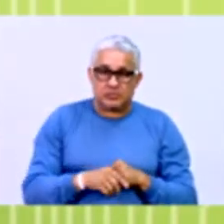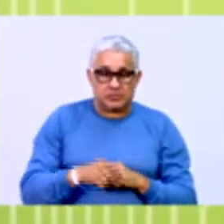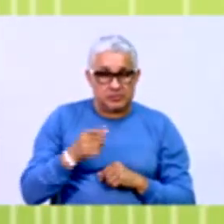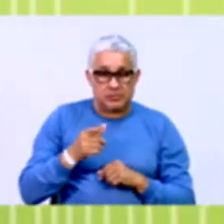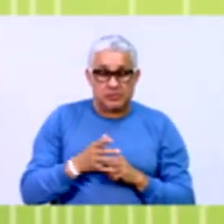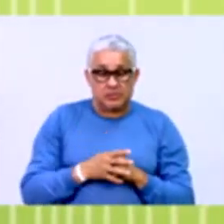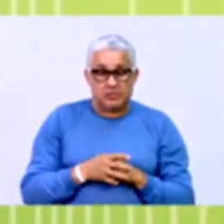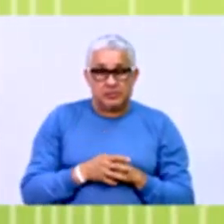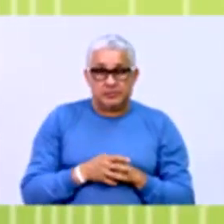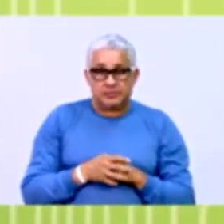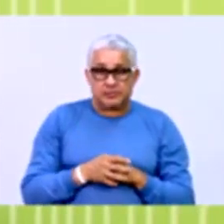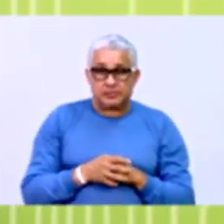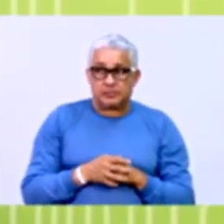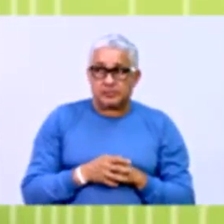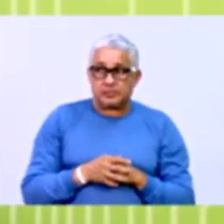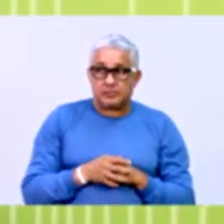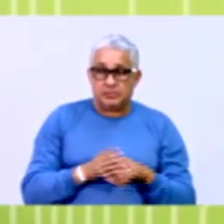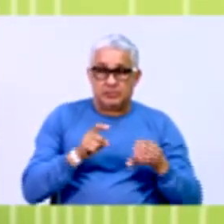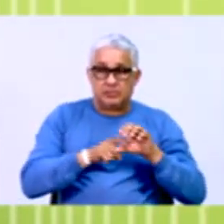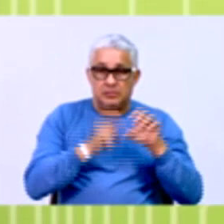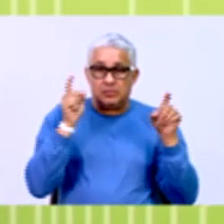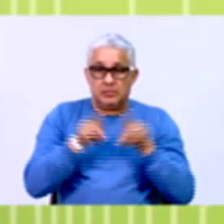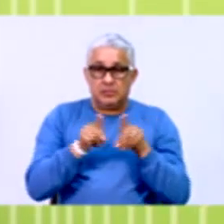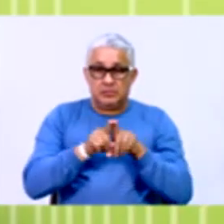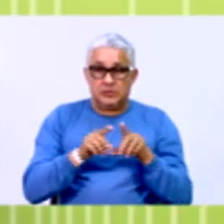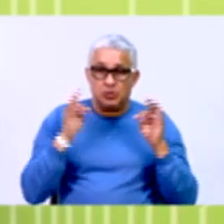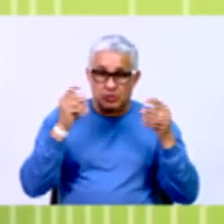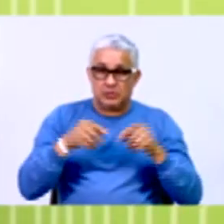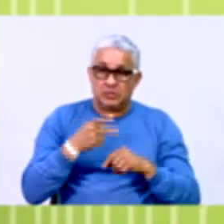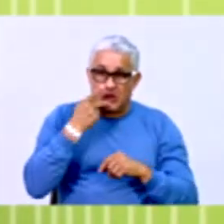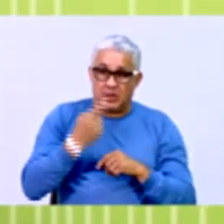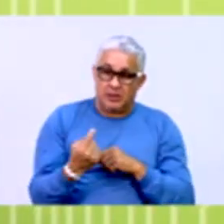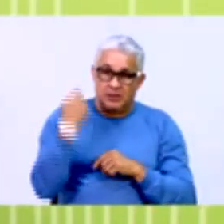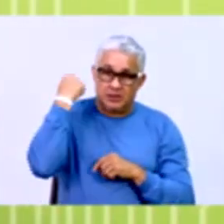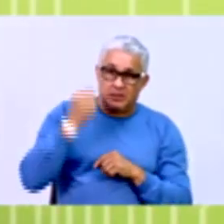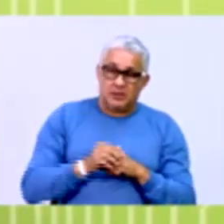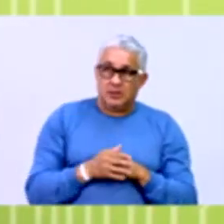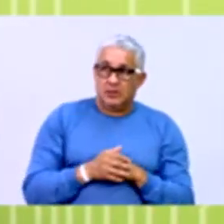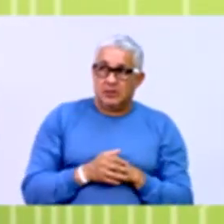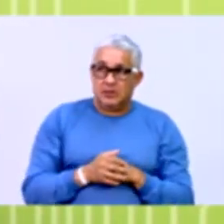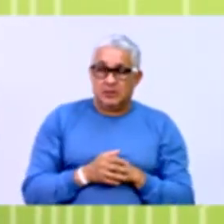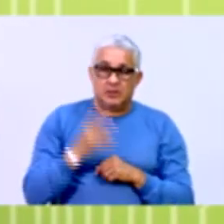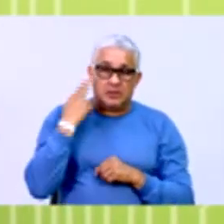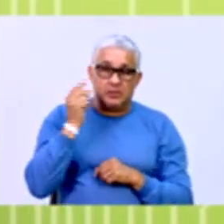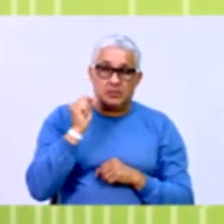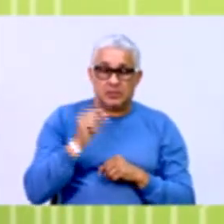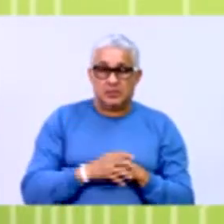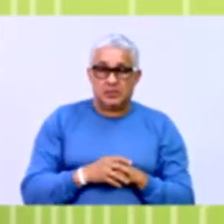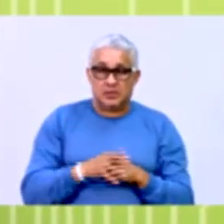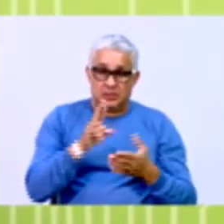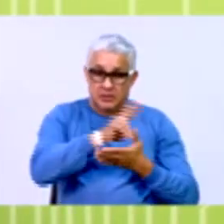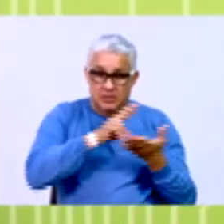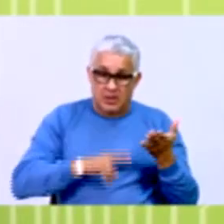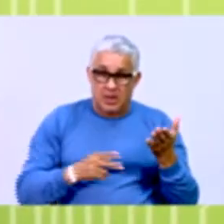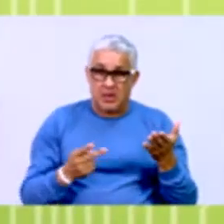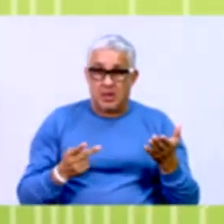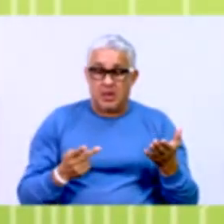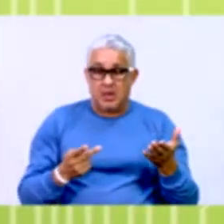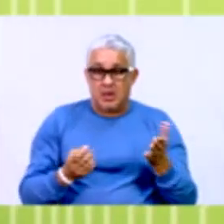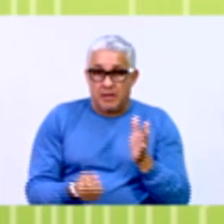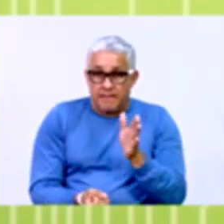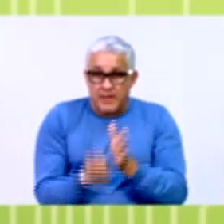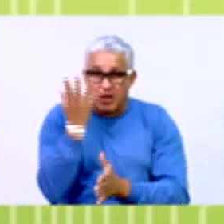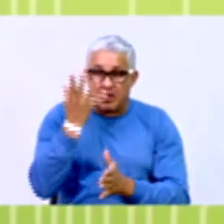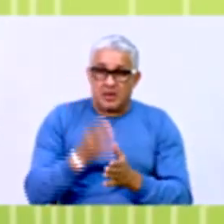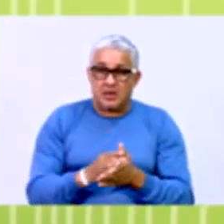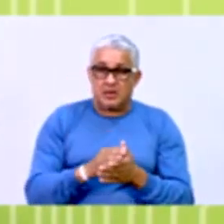quê? A nossa interdependência com tudo aquilo que a gente já falou. A auditoria, normalmente, ela gera um relatório, e esse relatório ele vai trazer informações